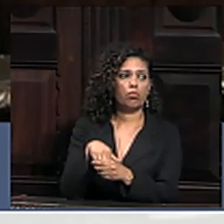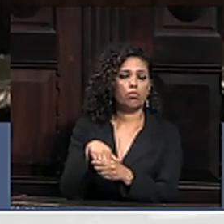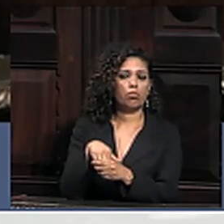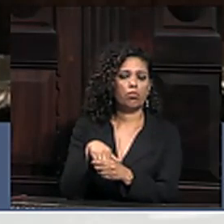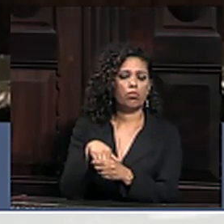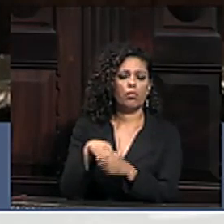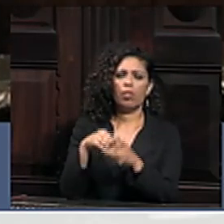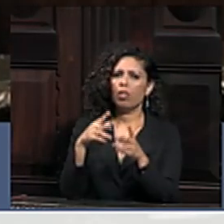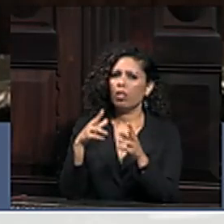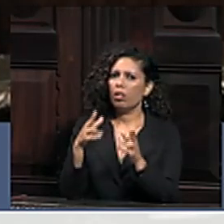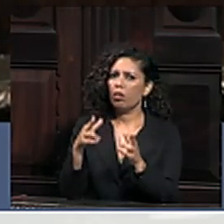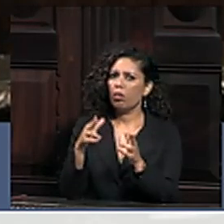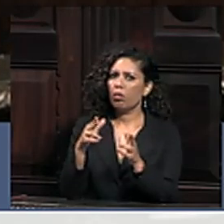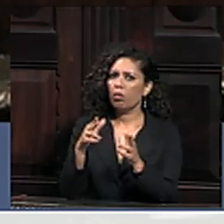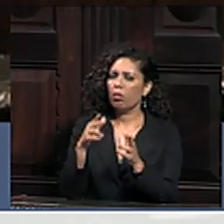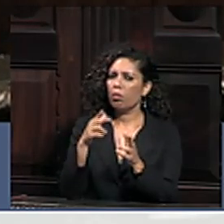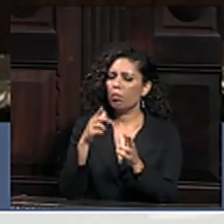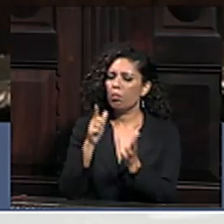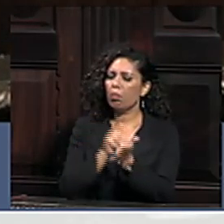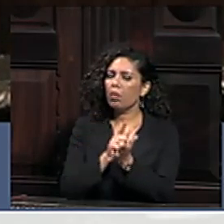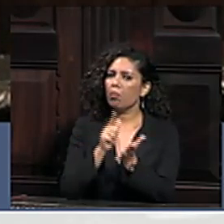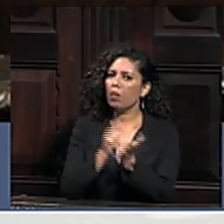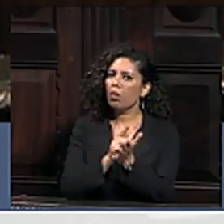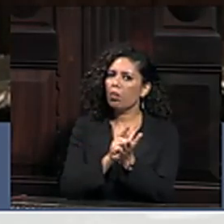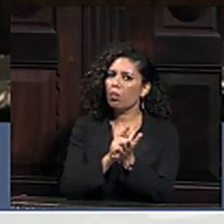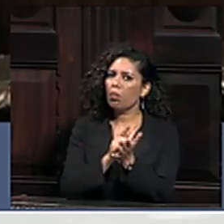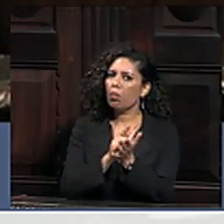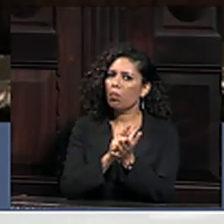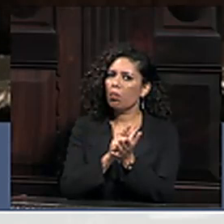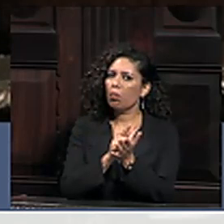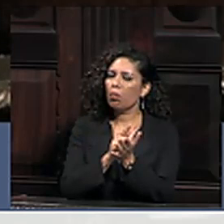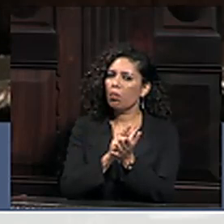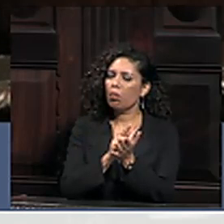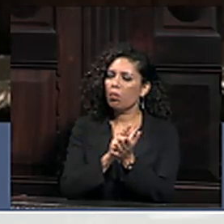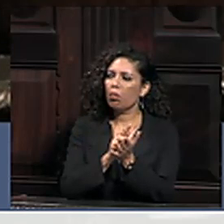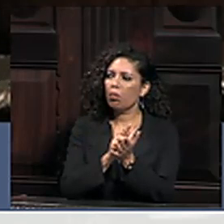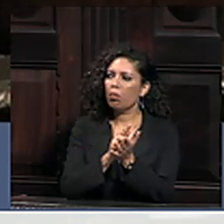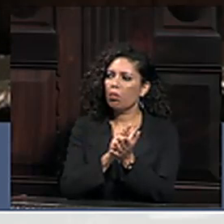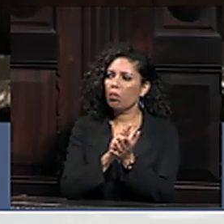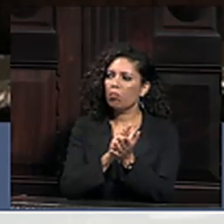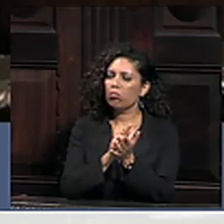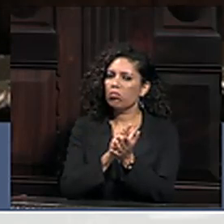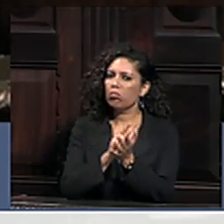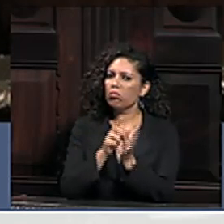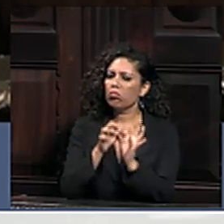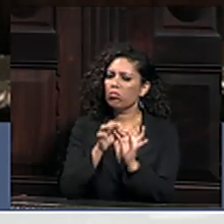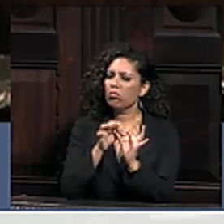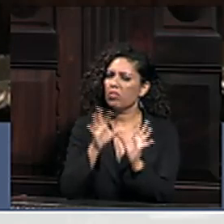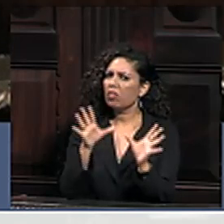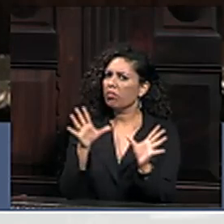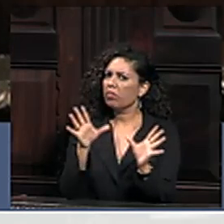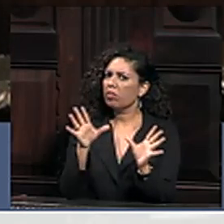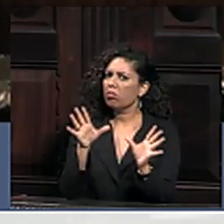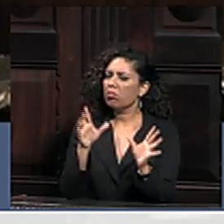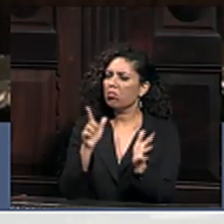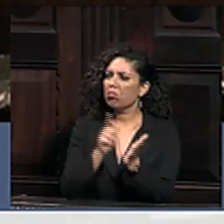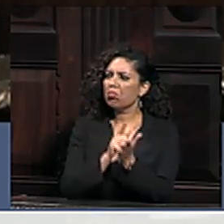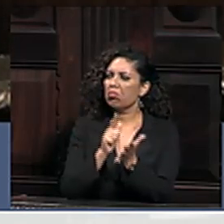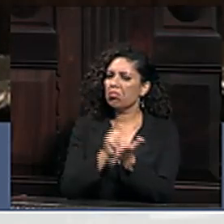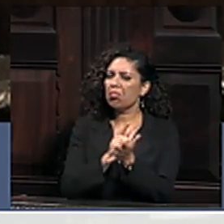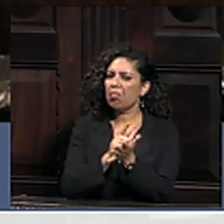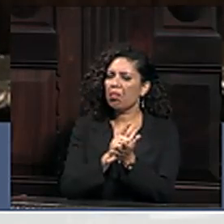branco. A eleição não significa que foi dado, ou que foi dada ao